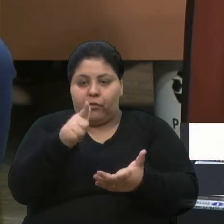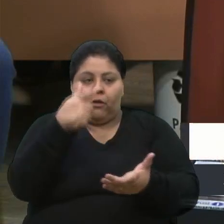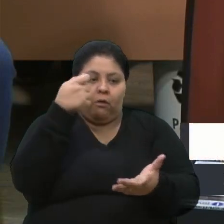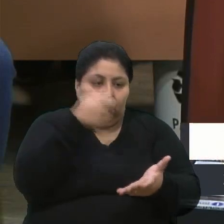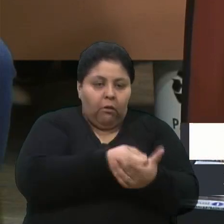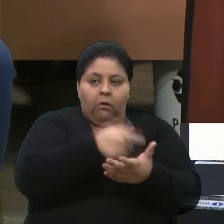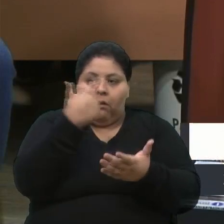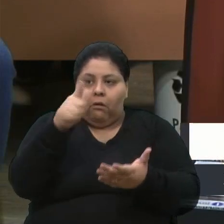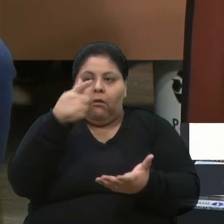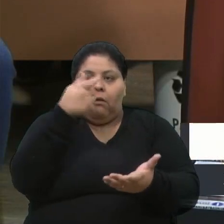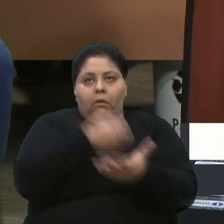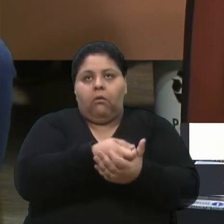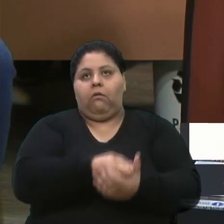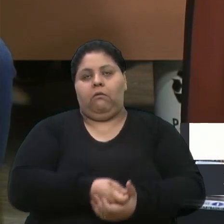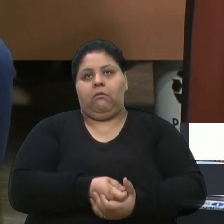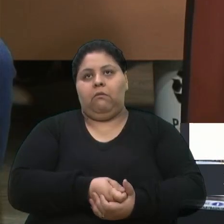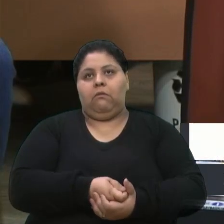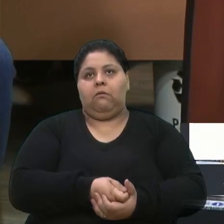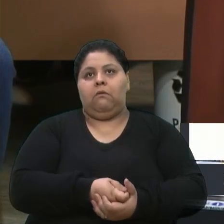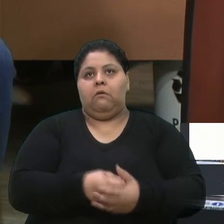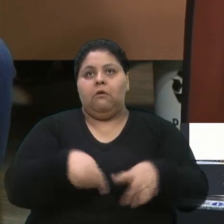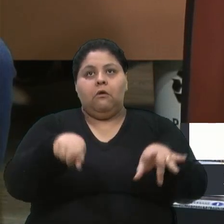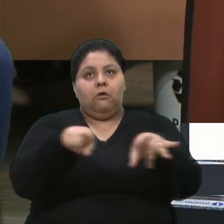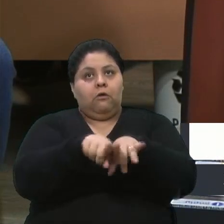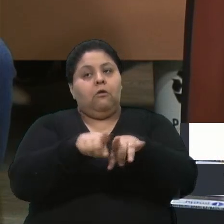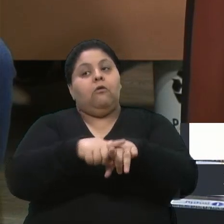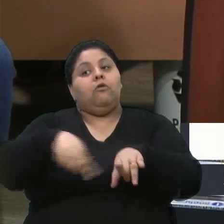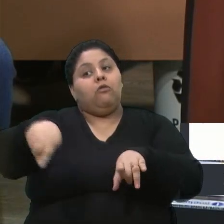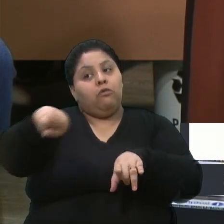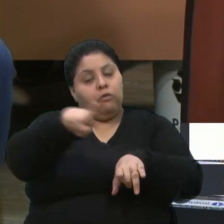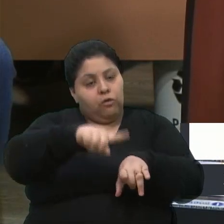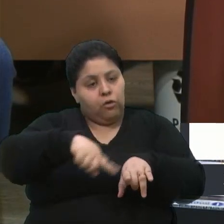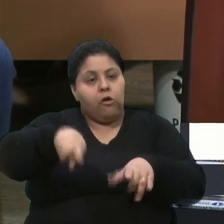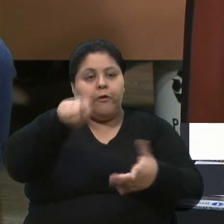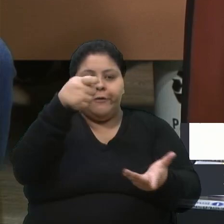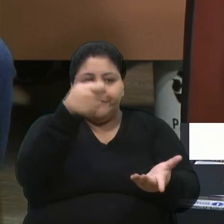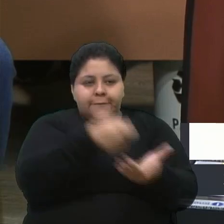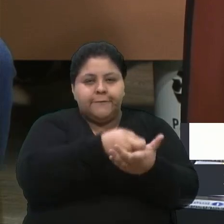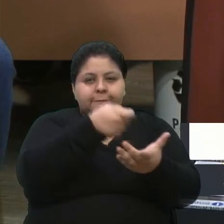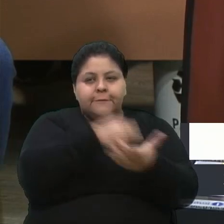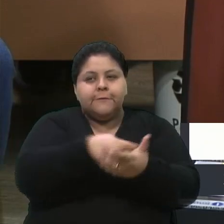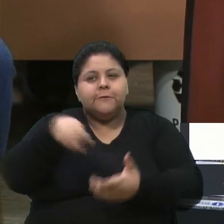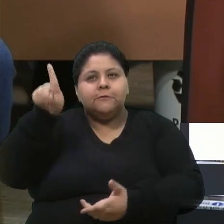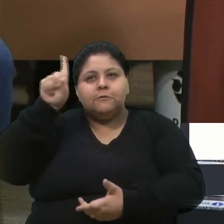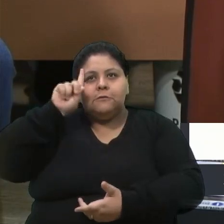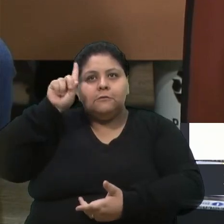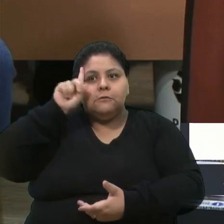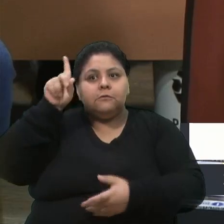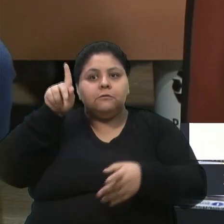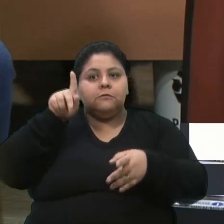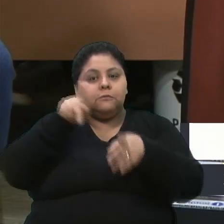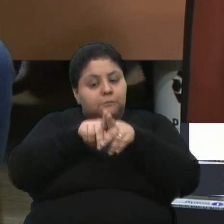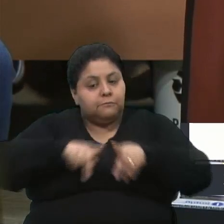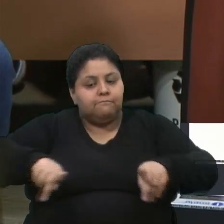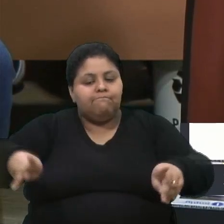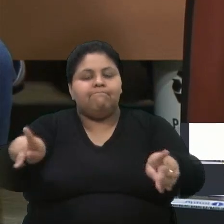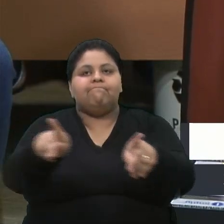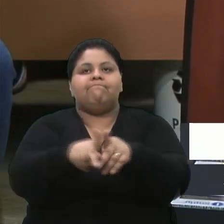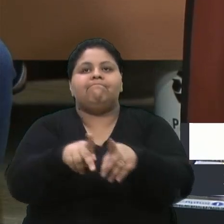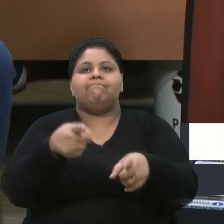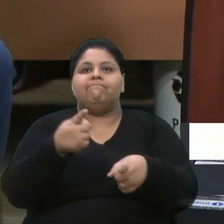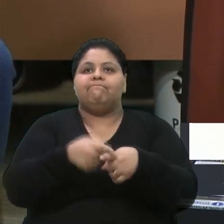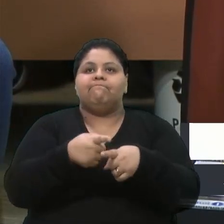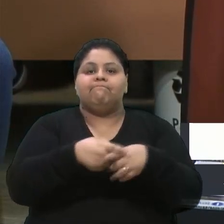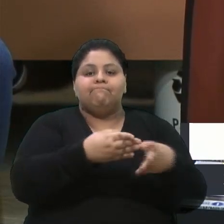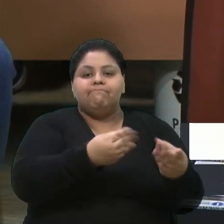recobrar. Porque nós somos cobrados diariamente pela população, porque muitas vezes eles não